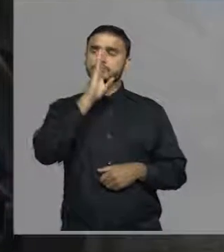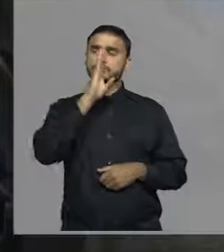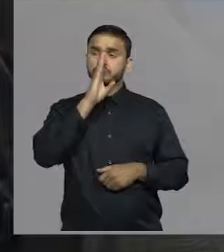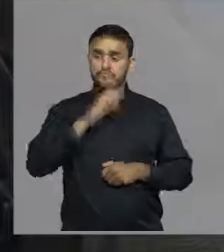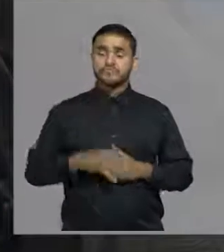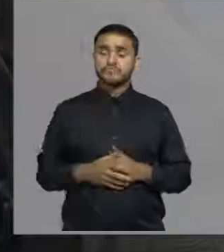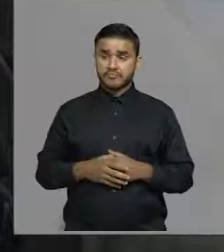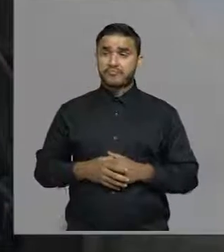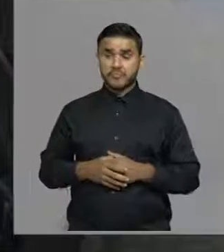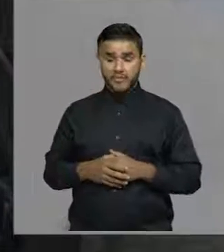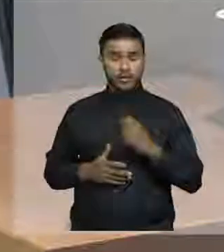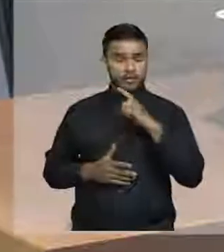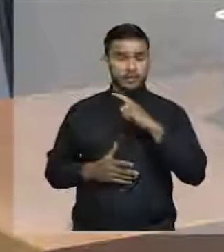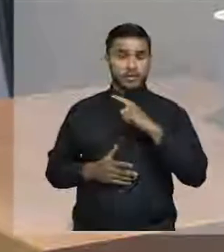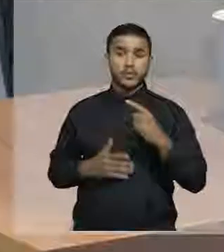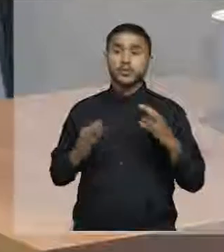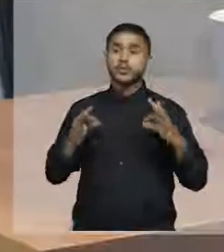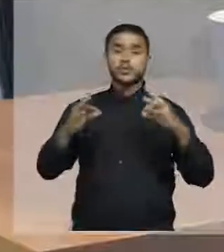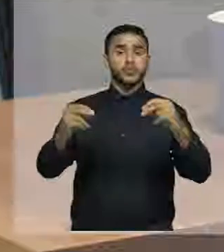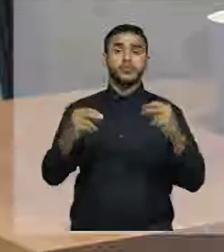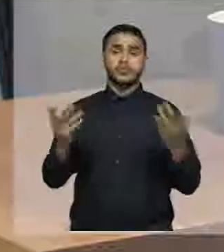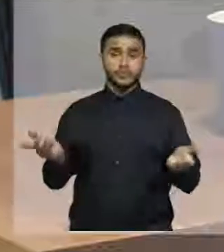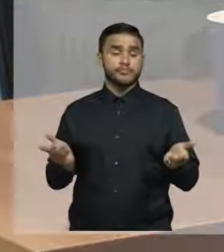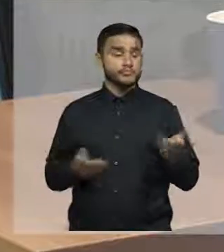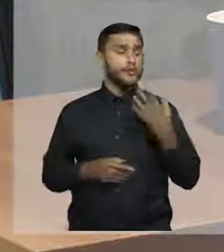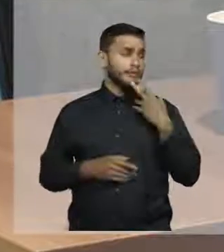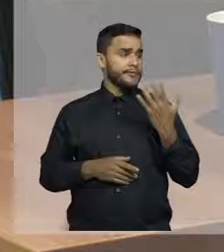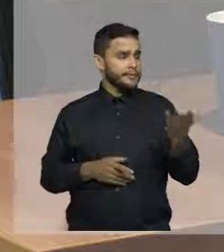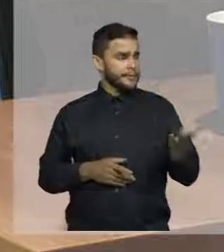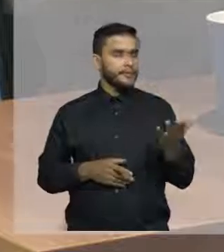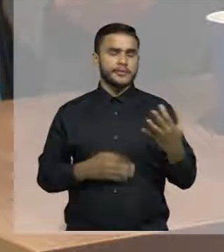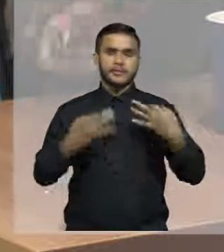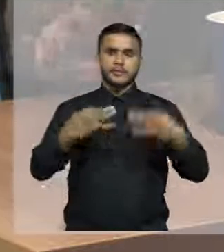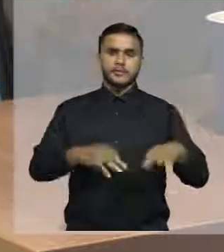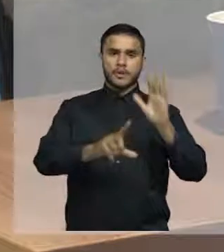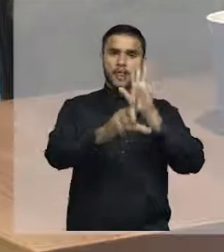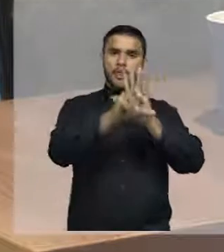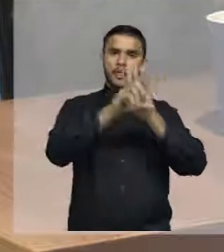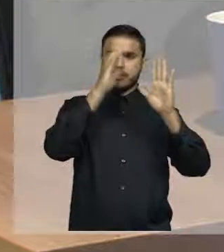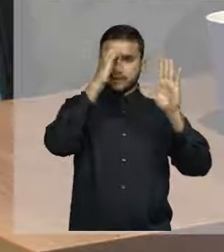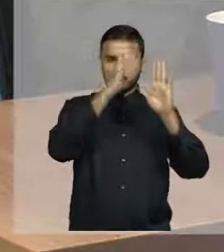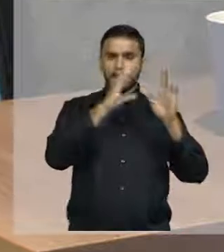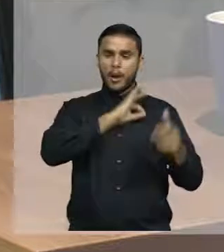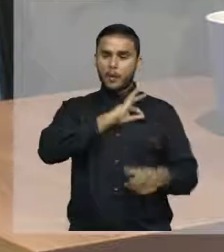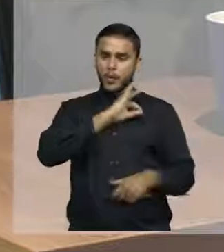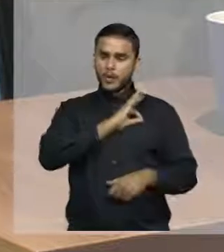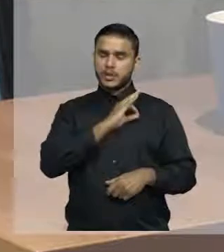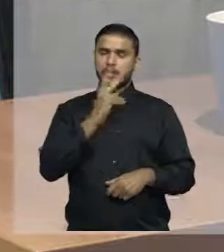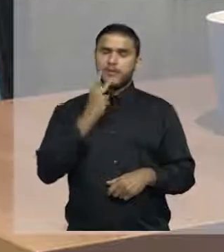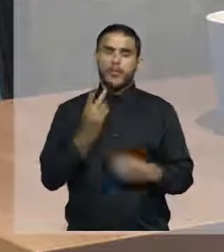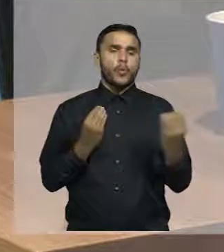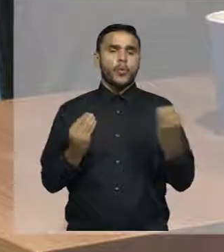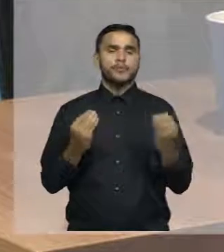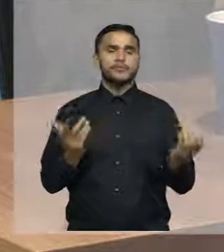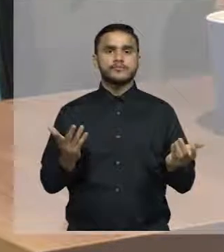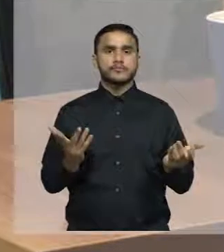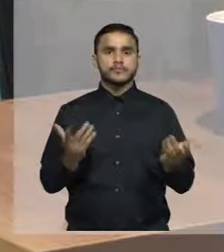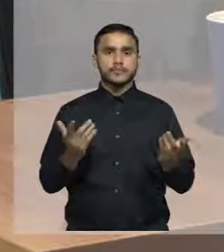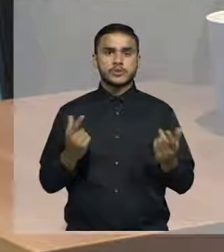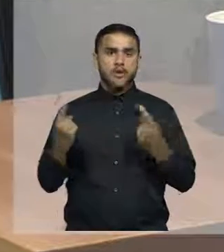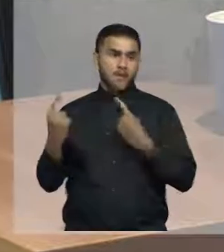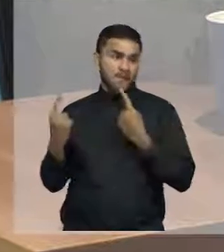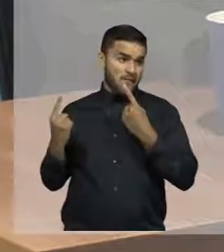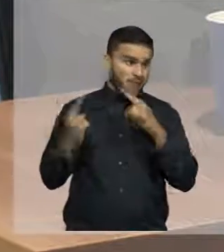próprio Estado, o governador, com esses limites todos, o limite legal, o limite do aparato policial, dizer, não dá para ele enfrentar